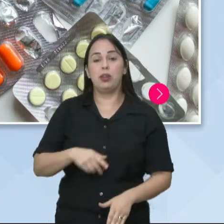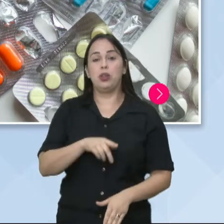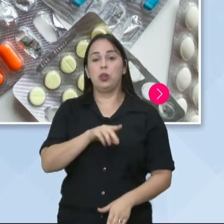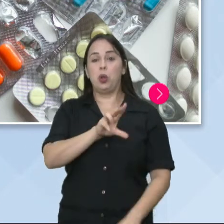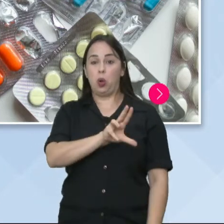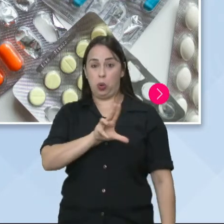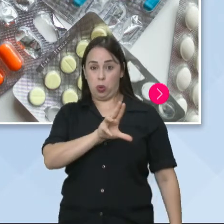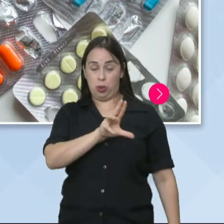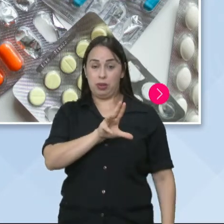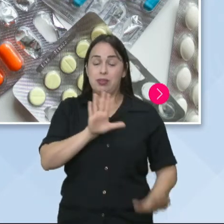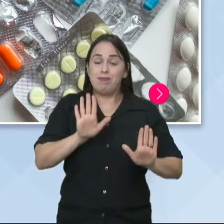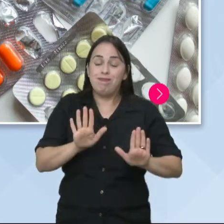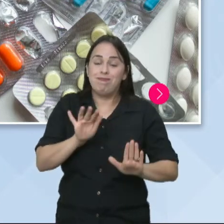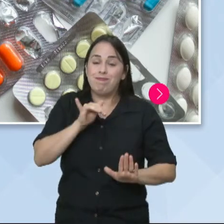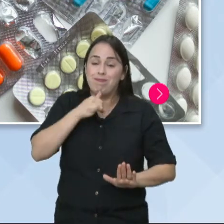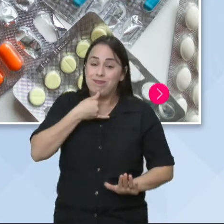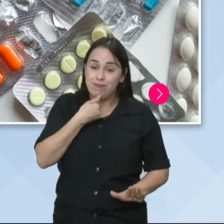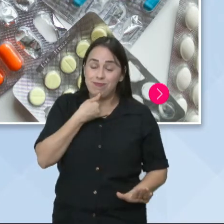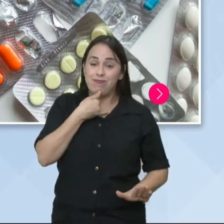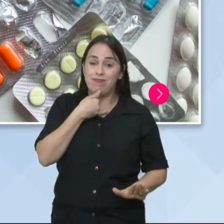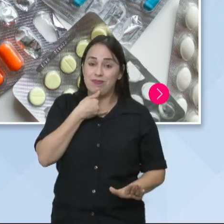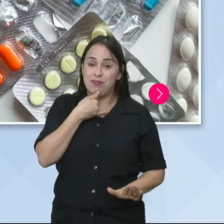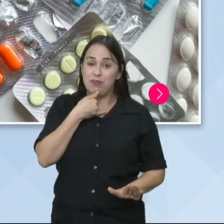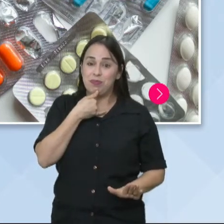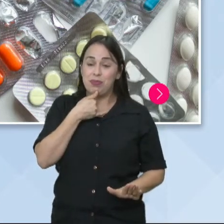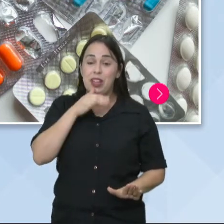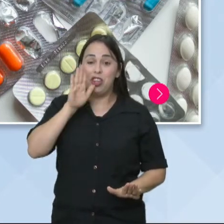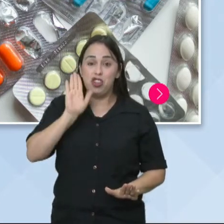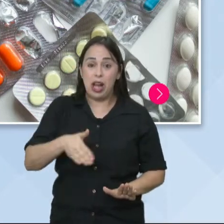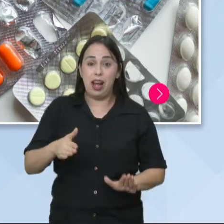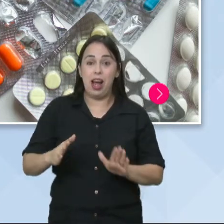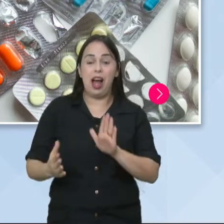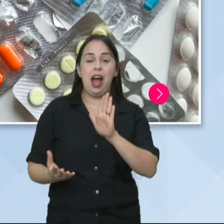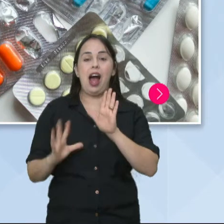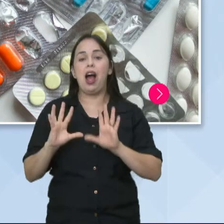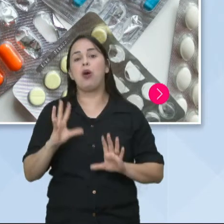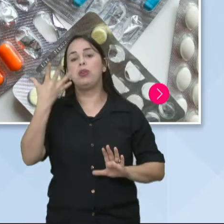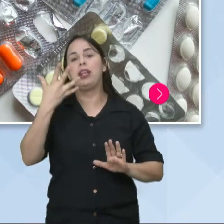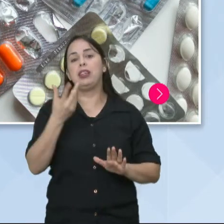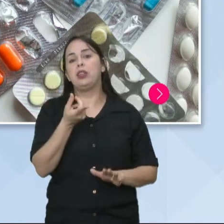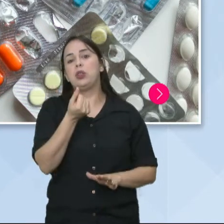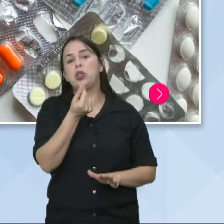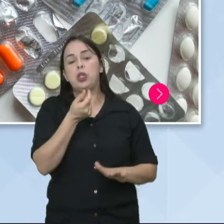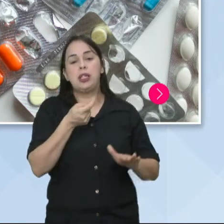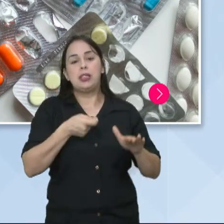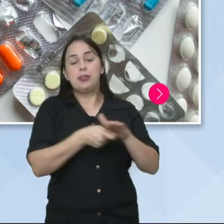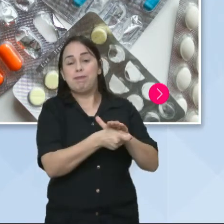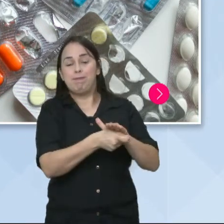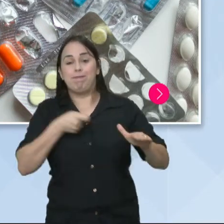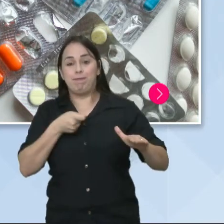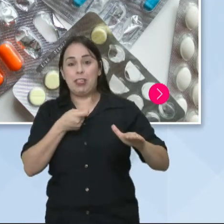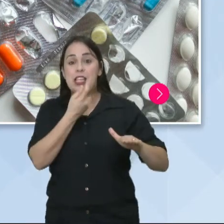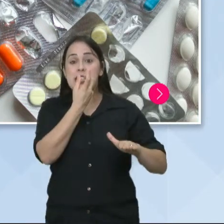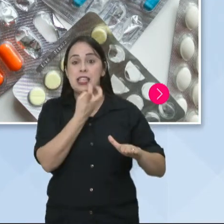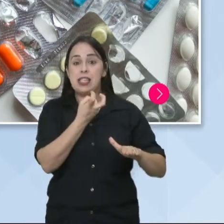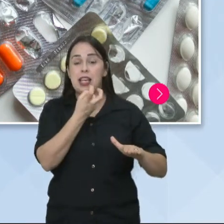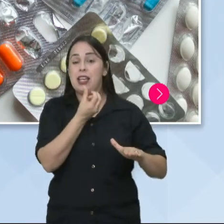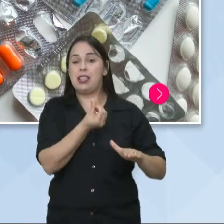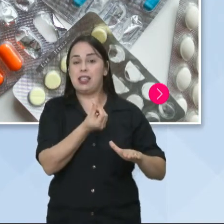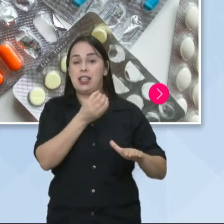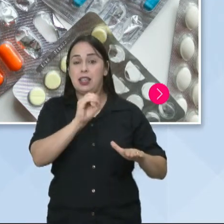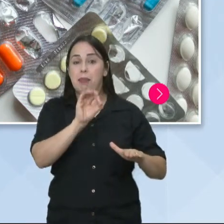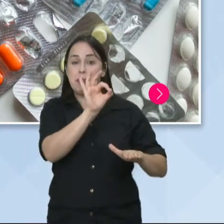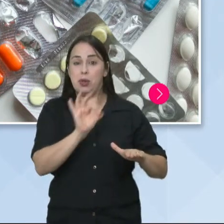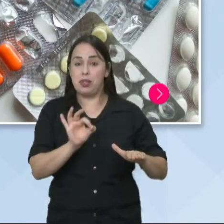popular, infelizmente, já tem um corte previsto de 60% e,